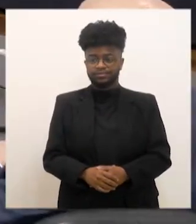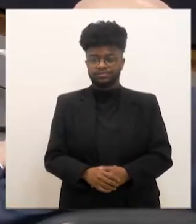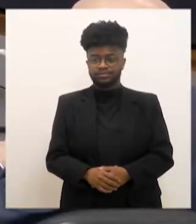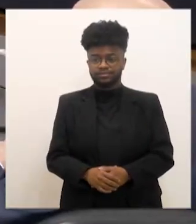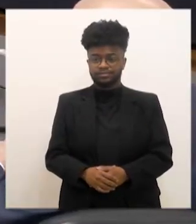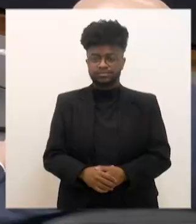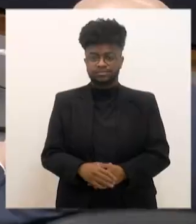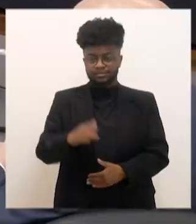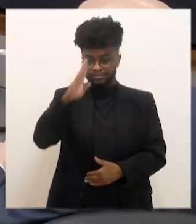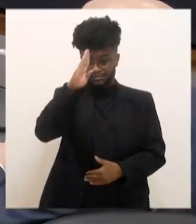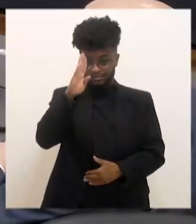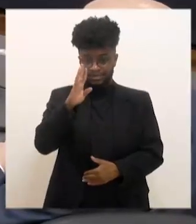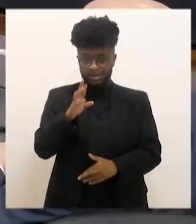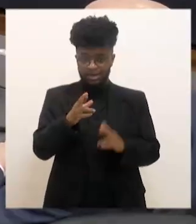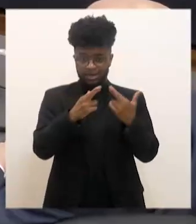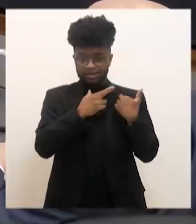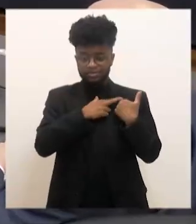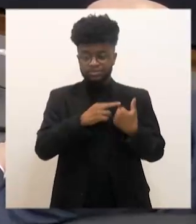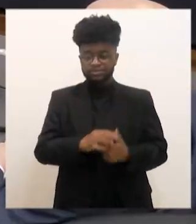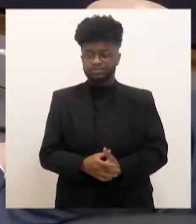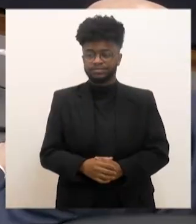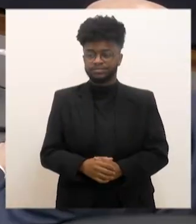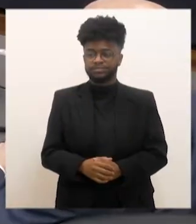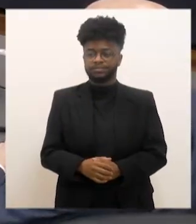maior responsabilidade.